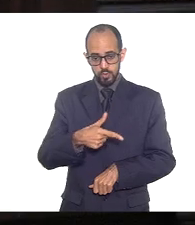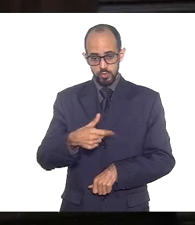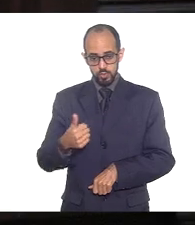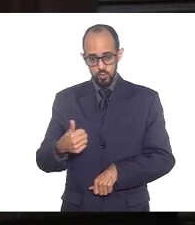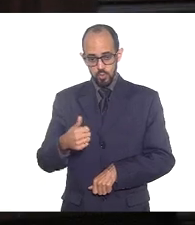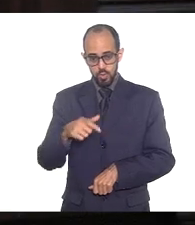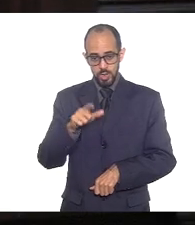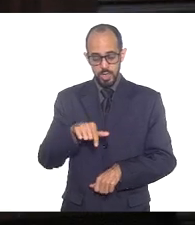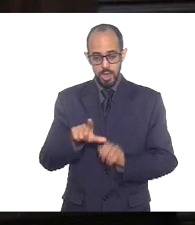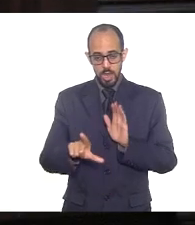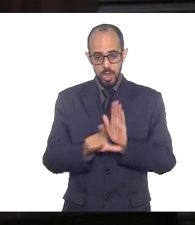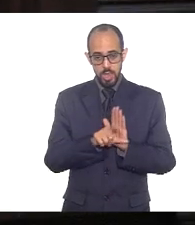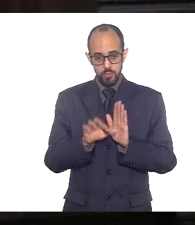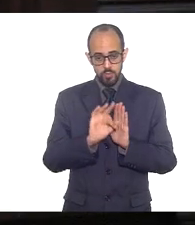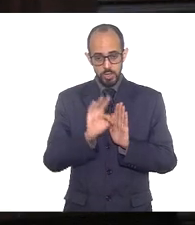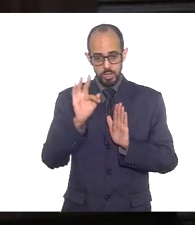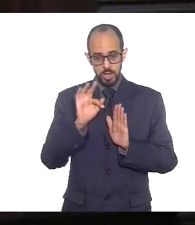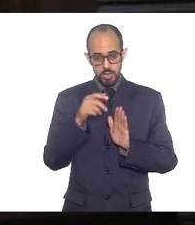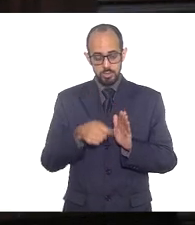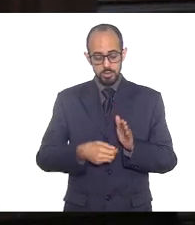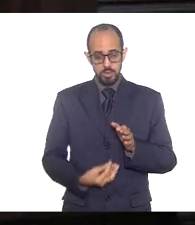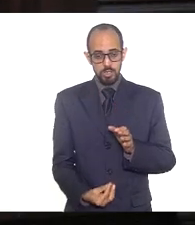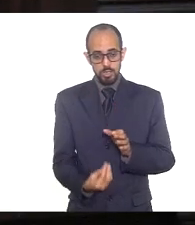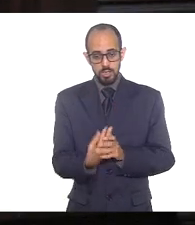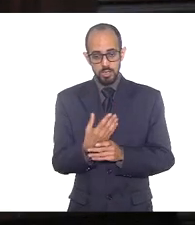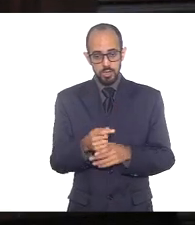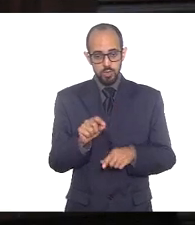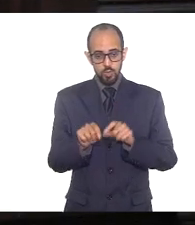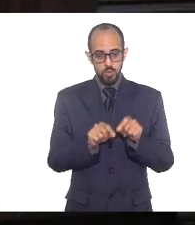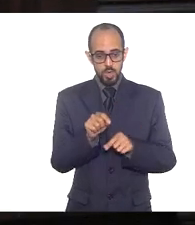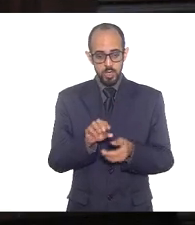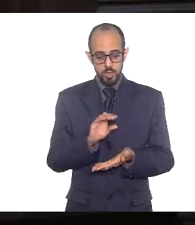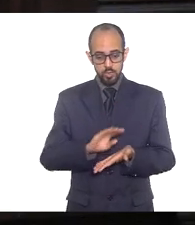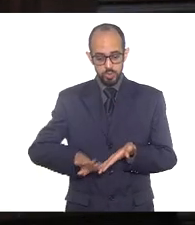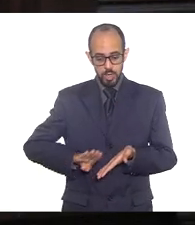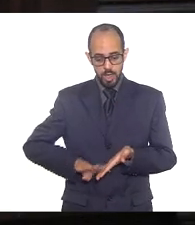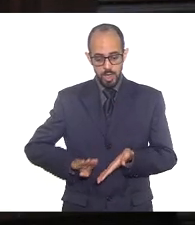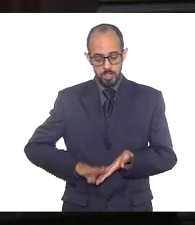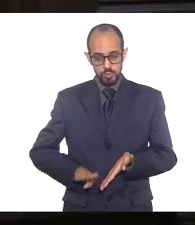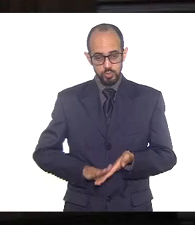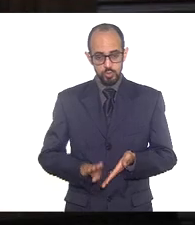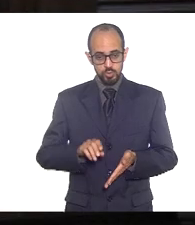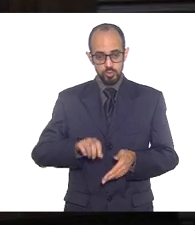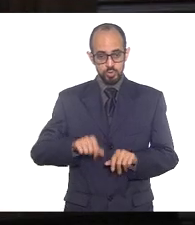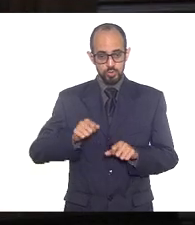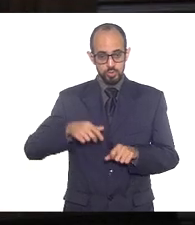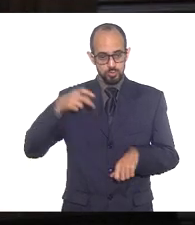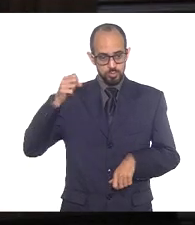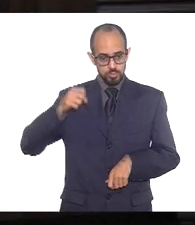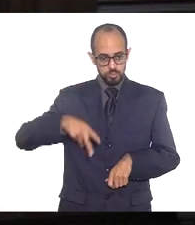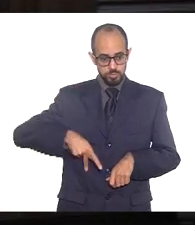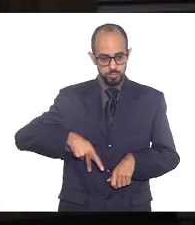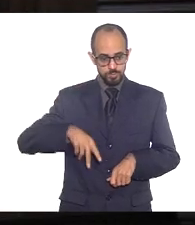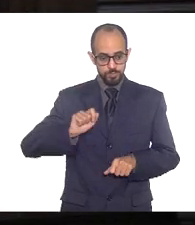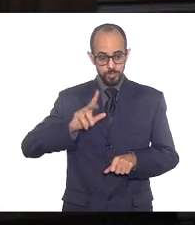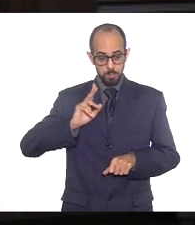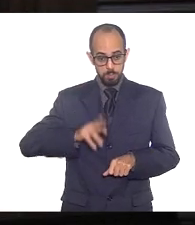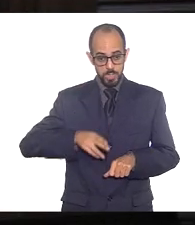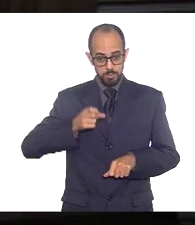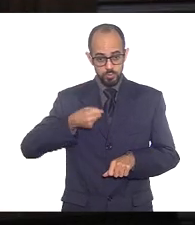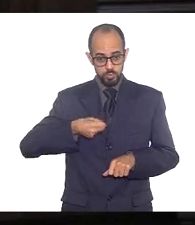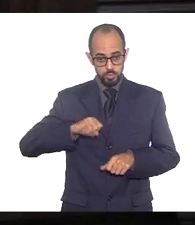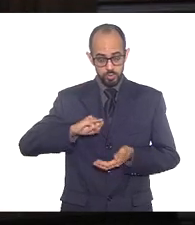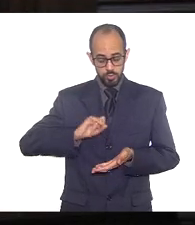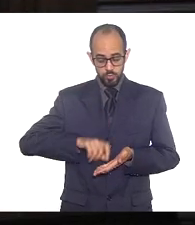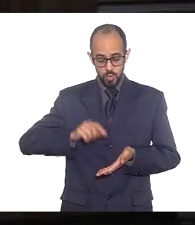leis federais que determinam que os gastos com inativos e pensionistas mesmo que